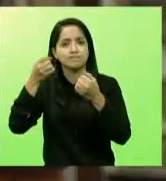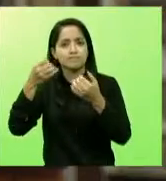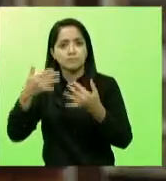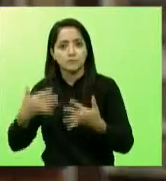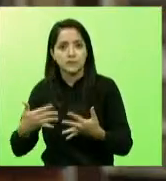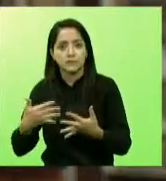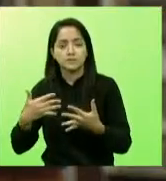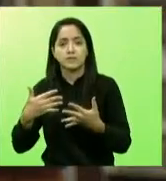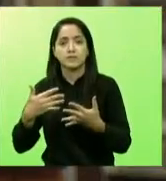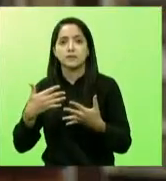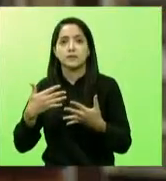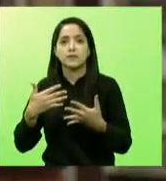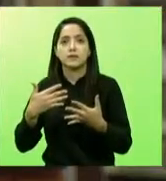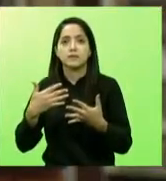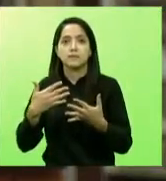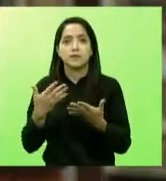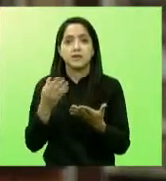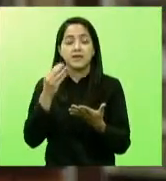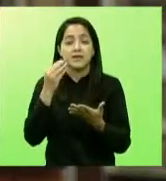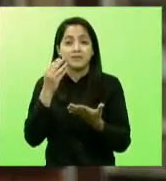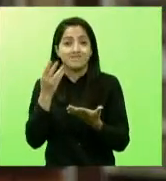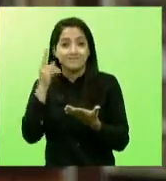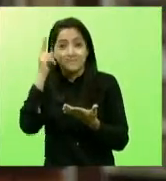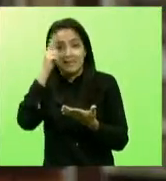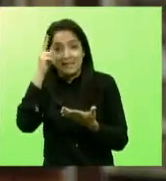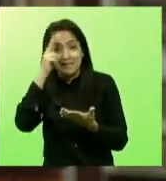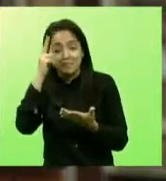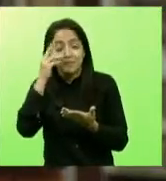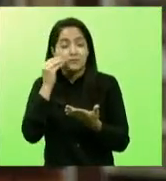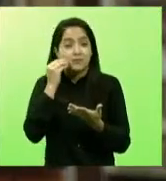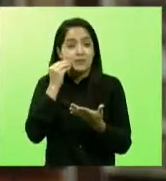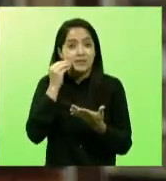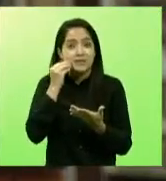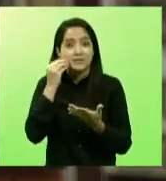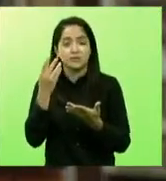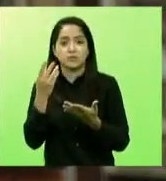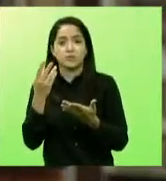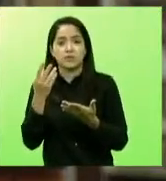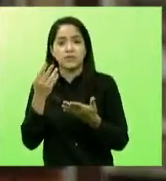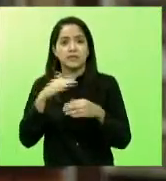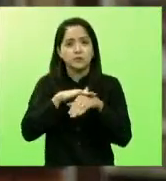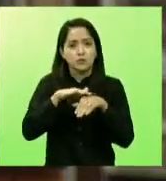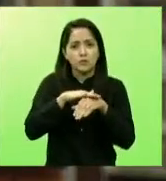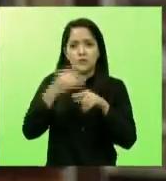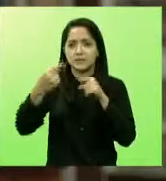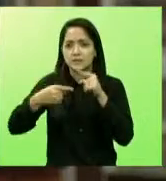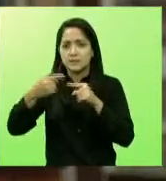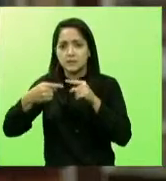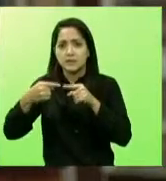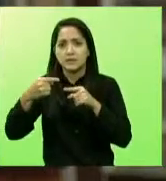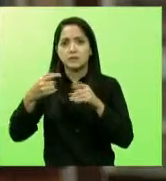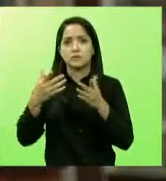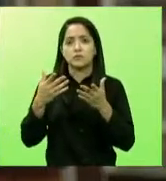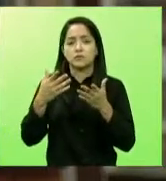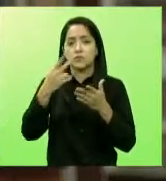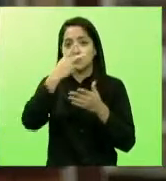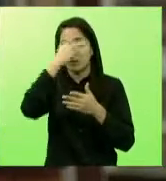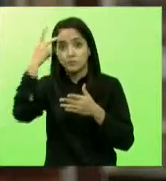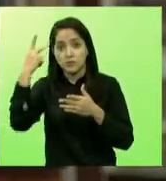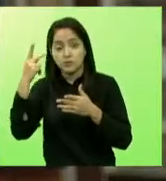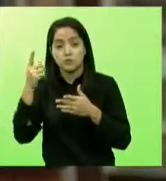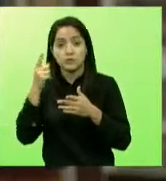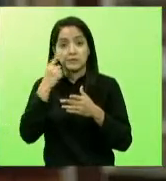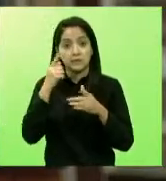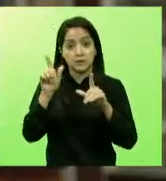eu tento não me lembrar que estou aqui e que estou falando com as pessoas que nos acompanham em casa. E tem uma